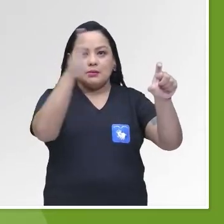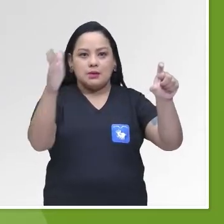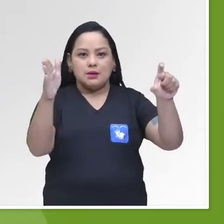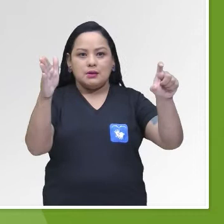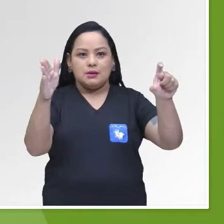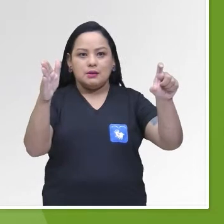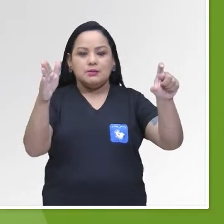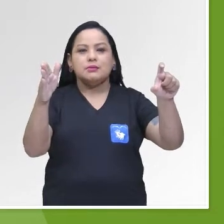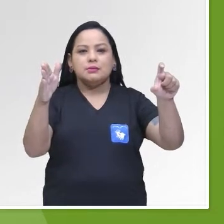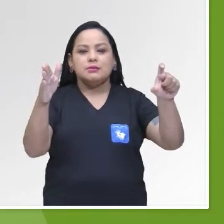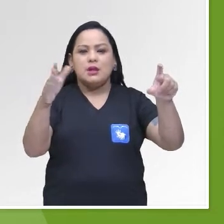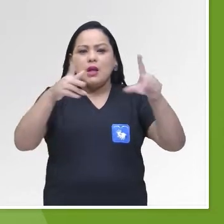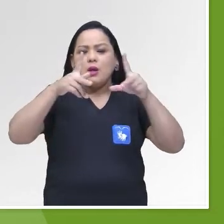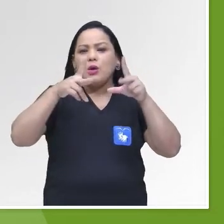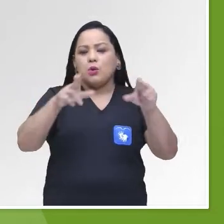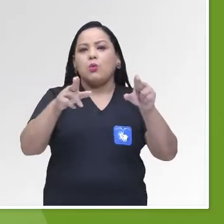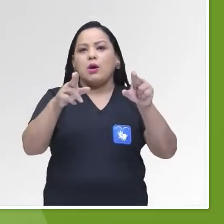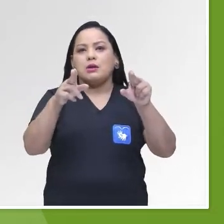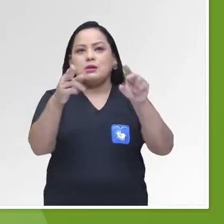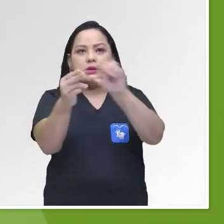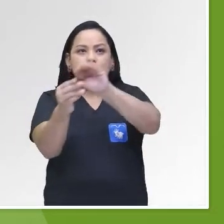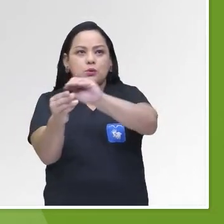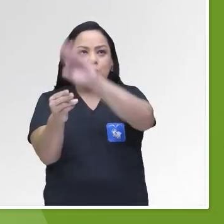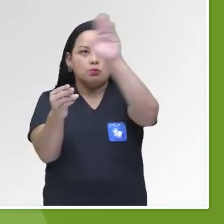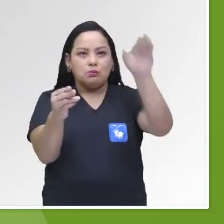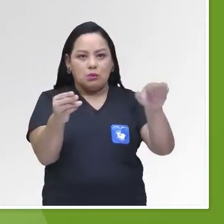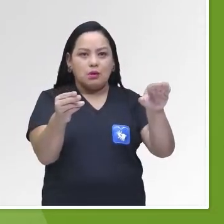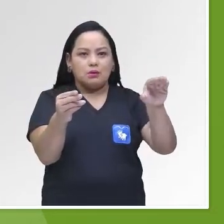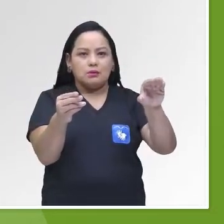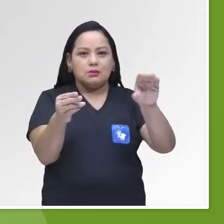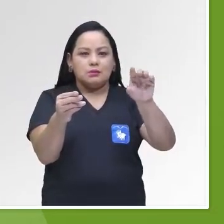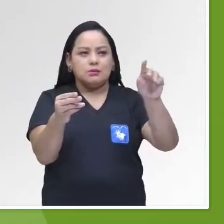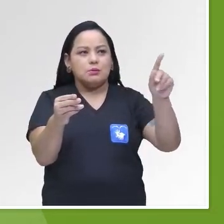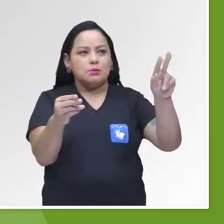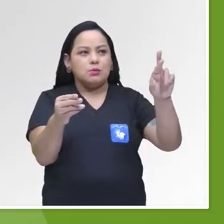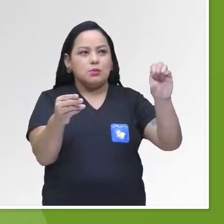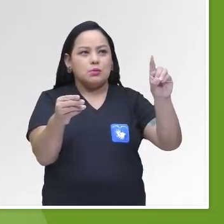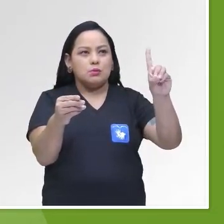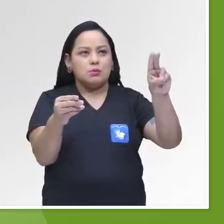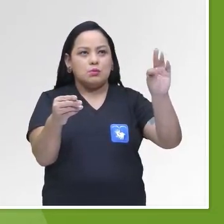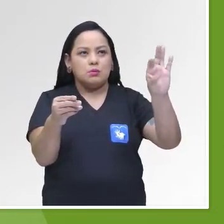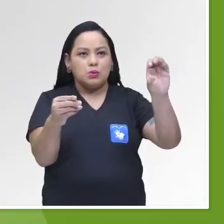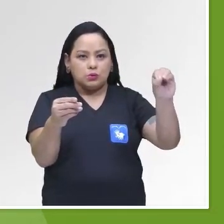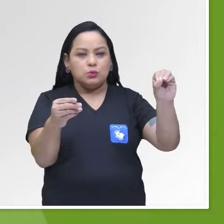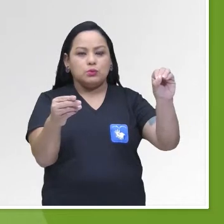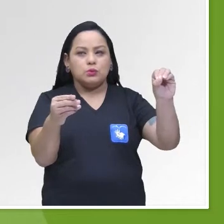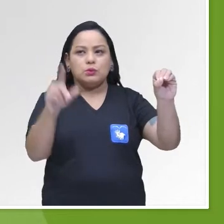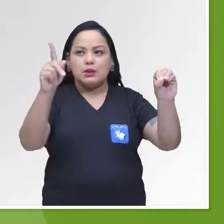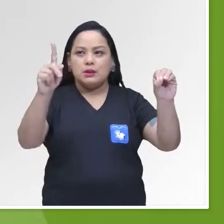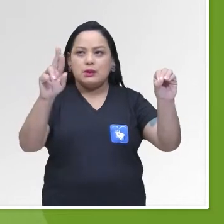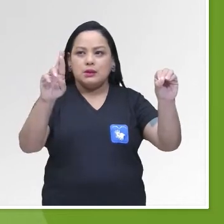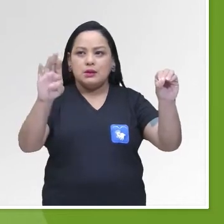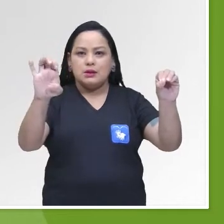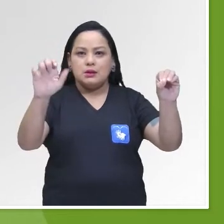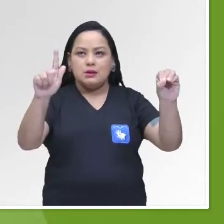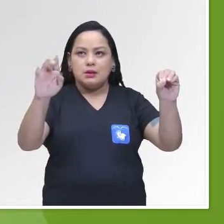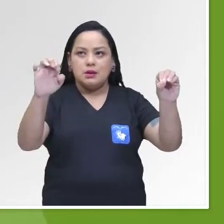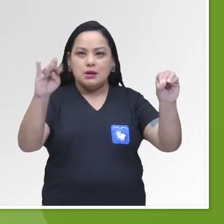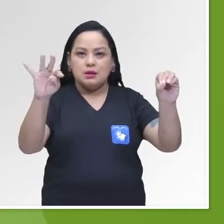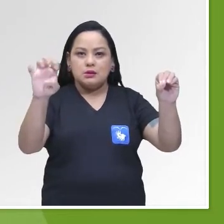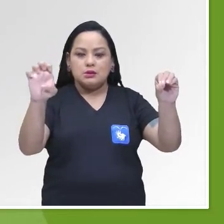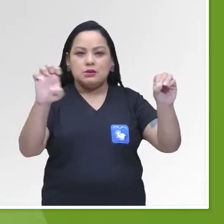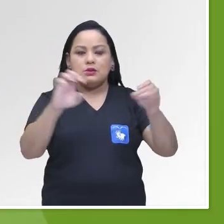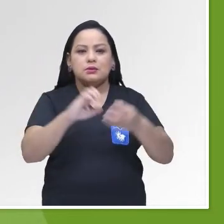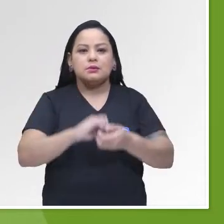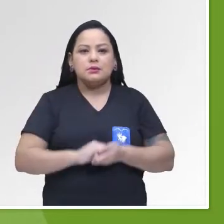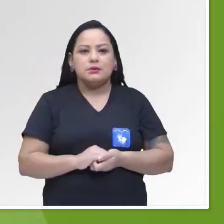sejam iguais no produto. Então, se aqui eu tenho, observem comigo, aqui o hidrogênio, né? O